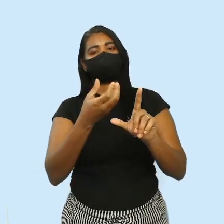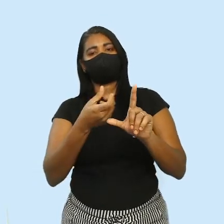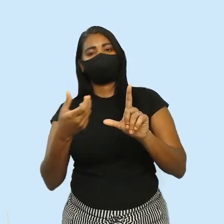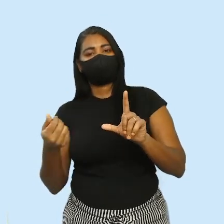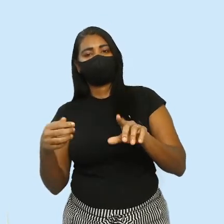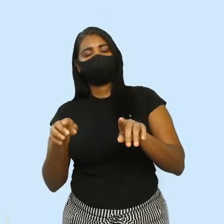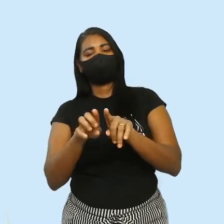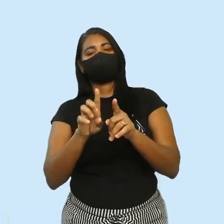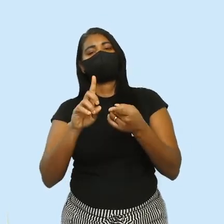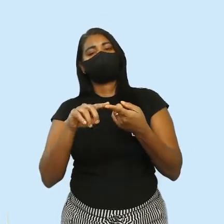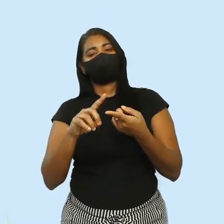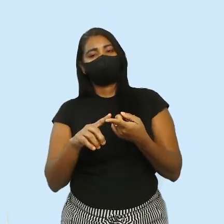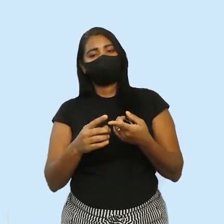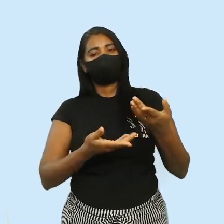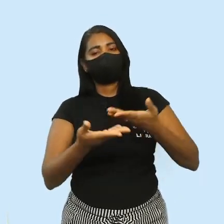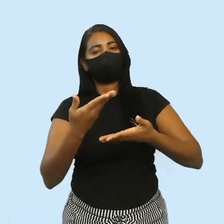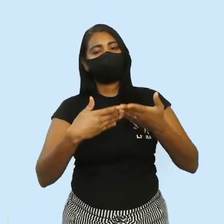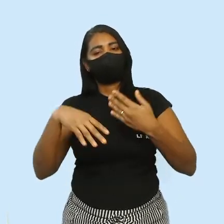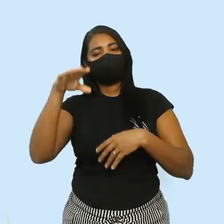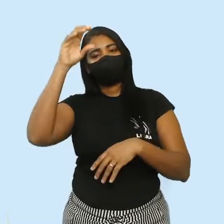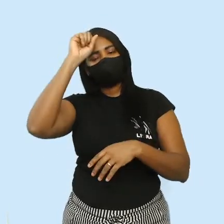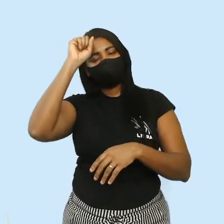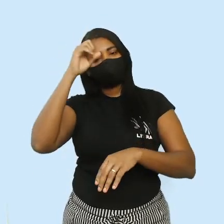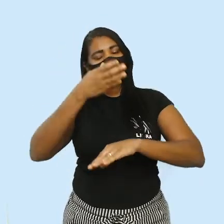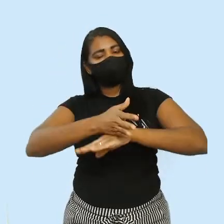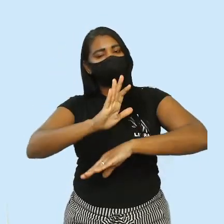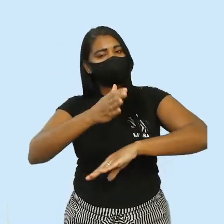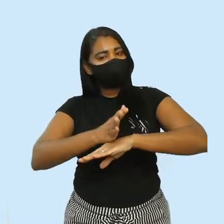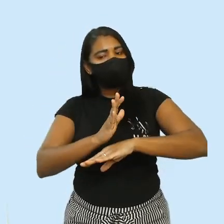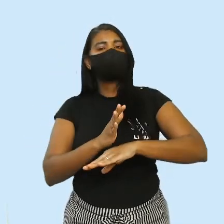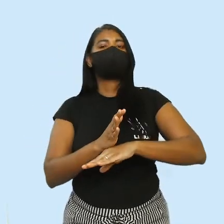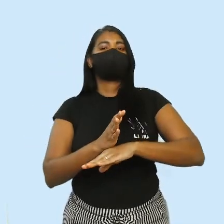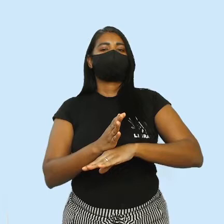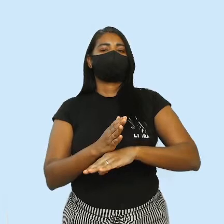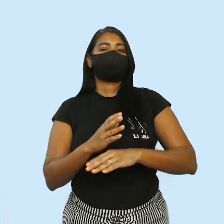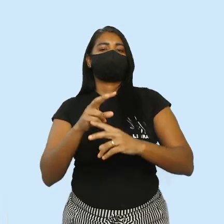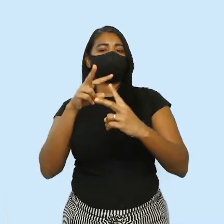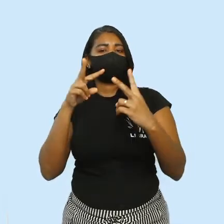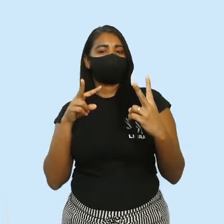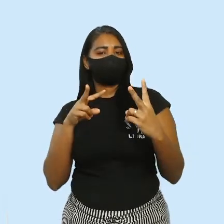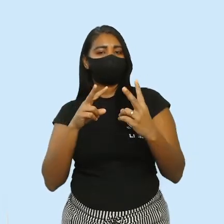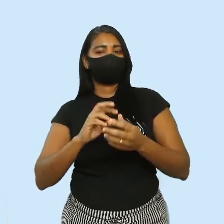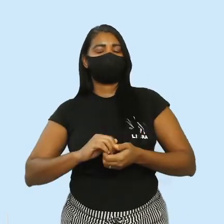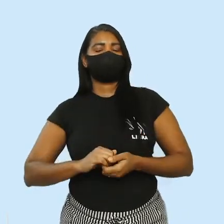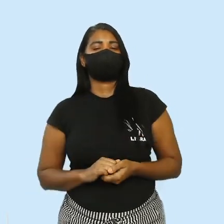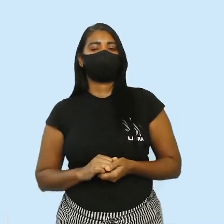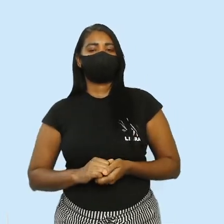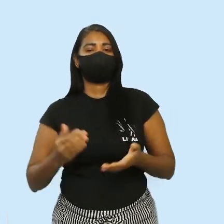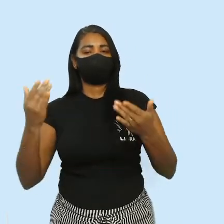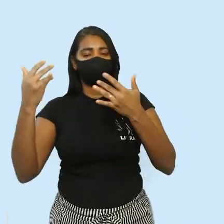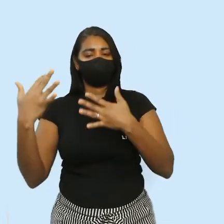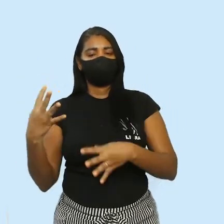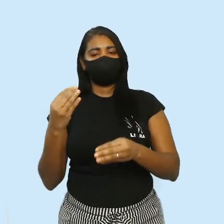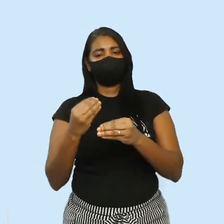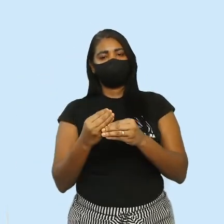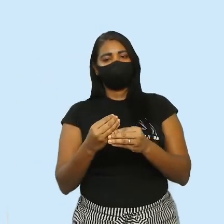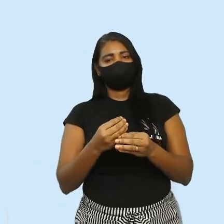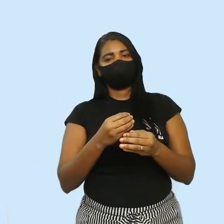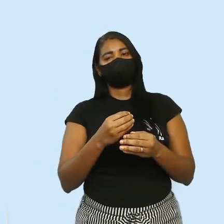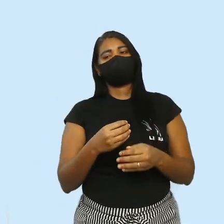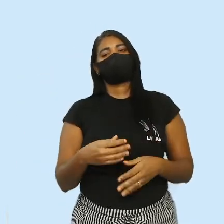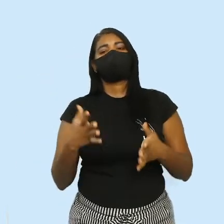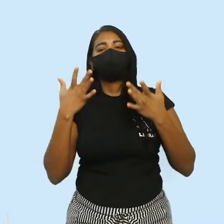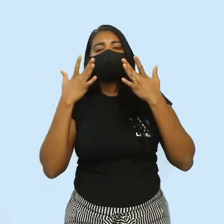Google Classroom, a gente teve que se adaptar a essa plateia virtual. Né? Então, Paulo Pontes ele traz nesses dois